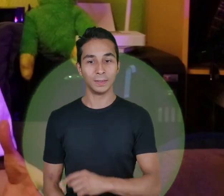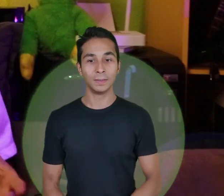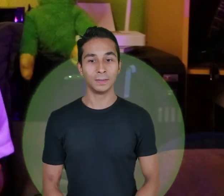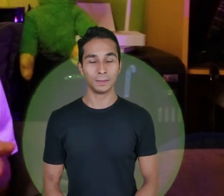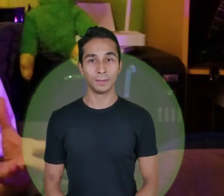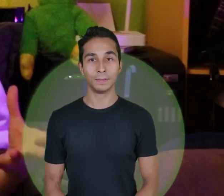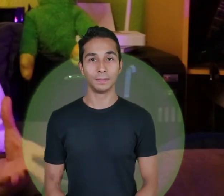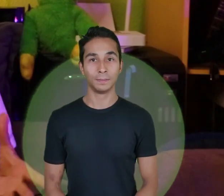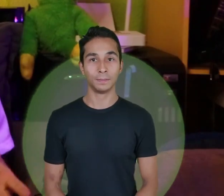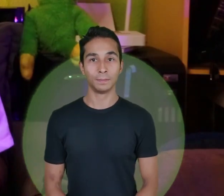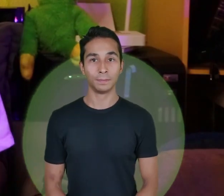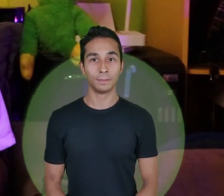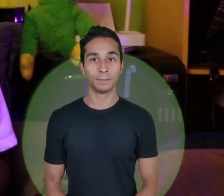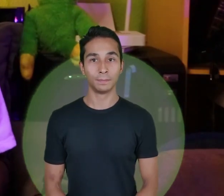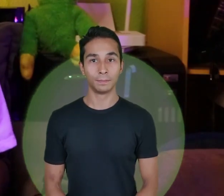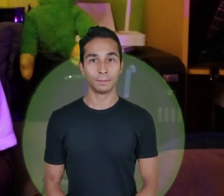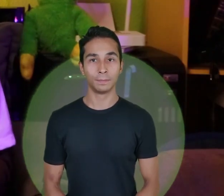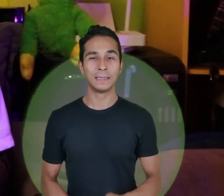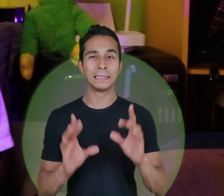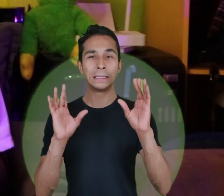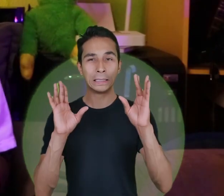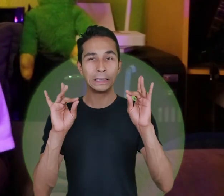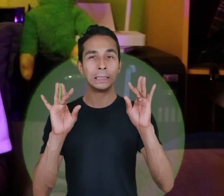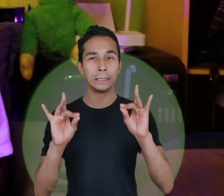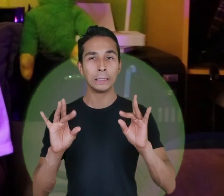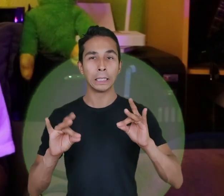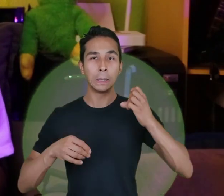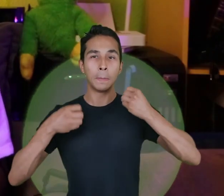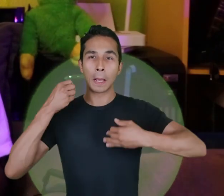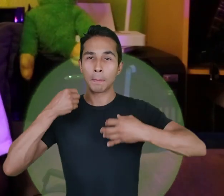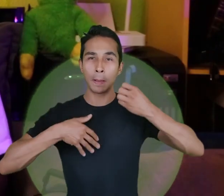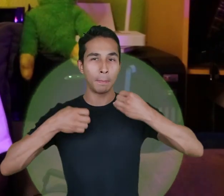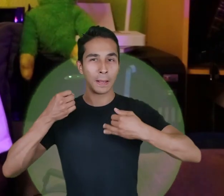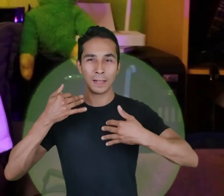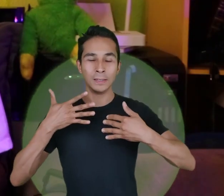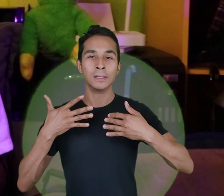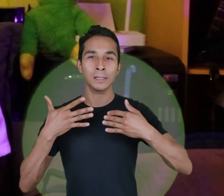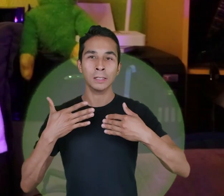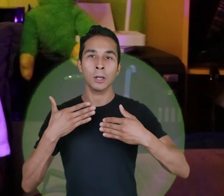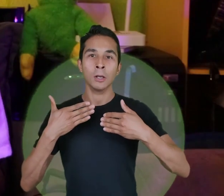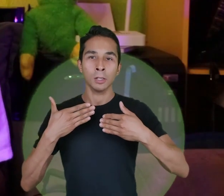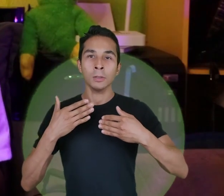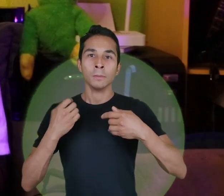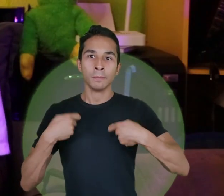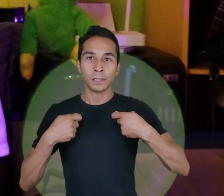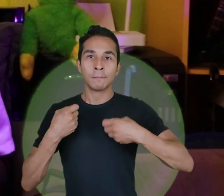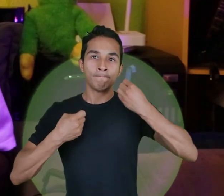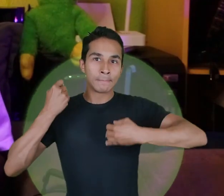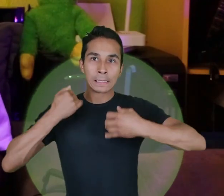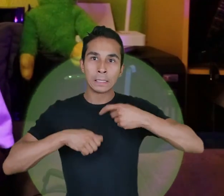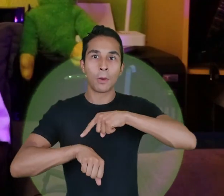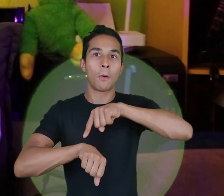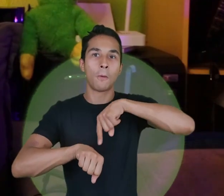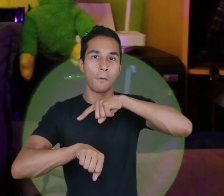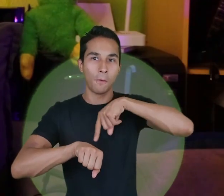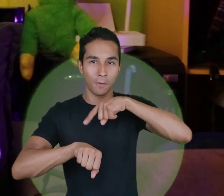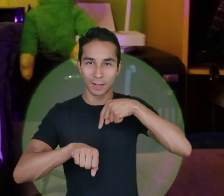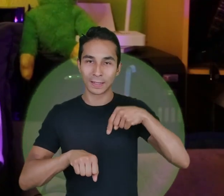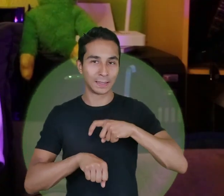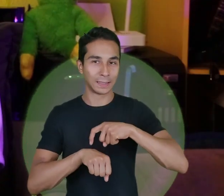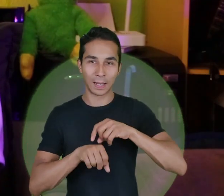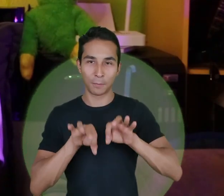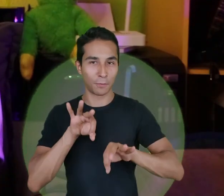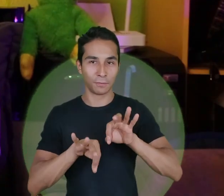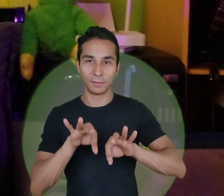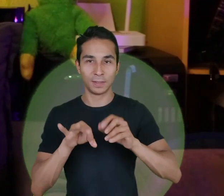gente vai conseguir falar isso tudo aqui na oficina, porque são coisas, né, bem específicas sobre como começar a lidar com